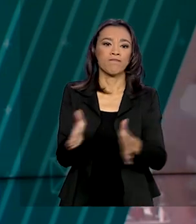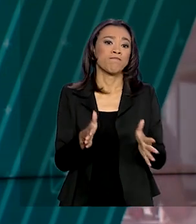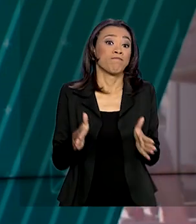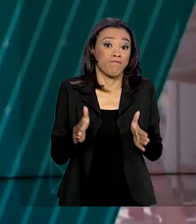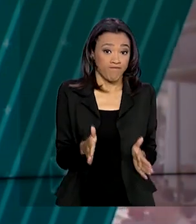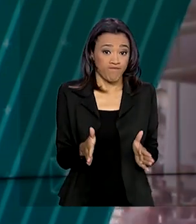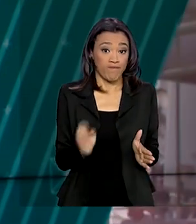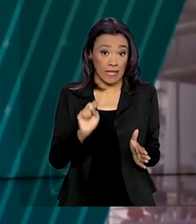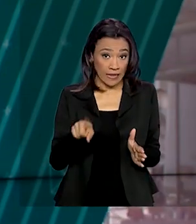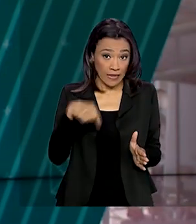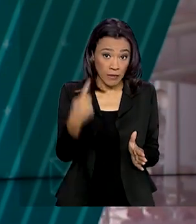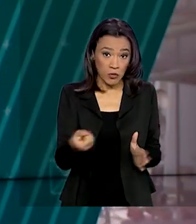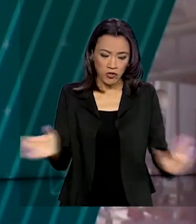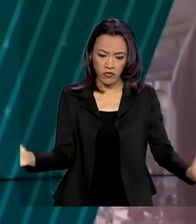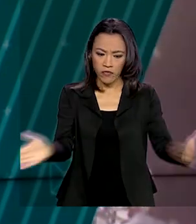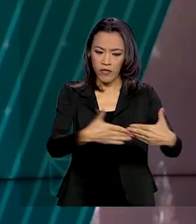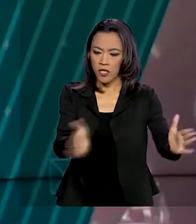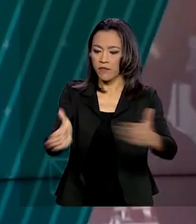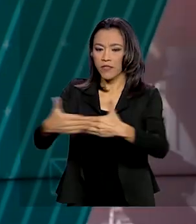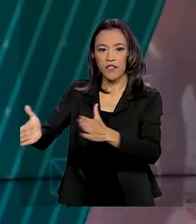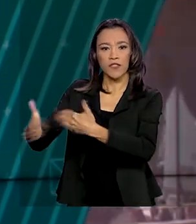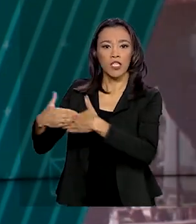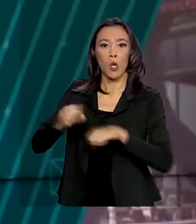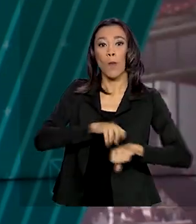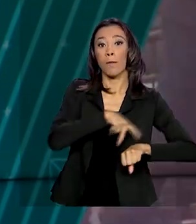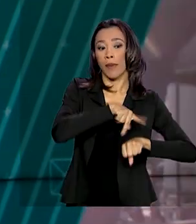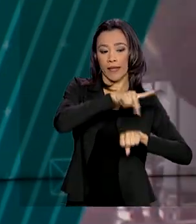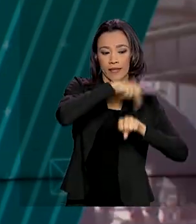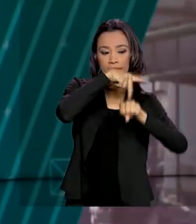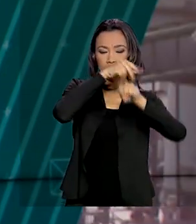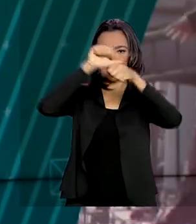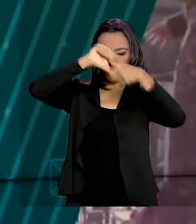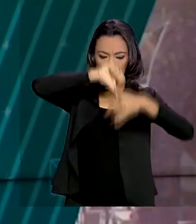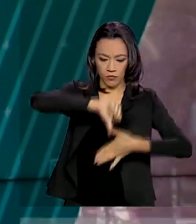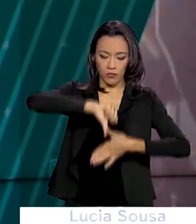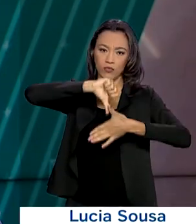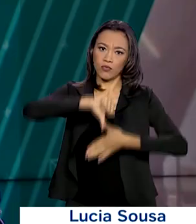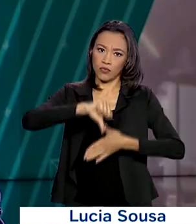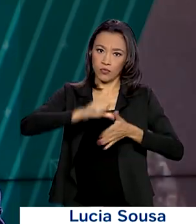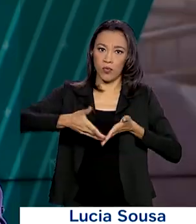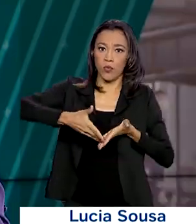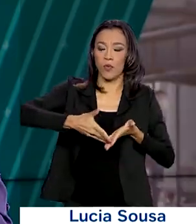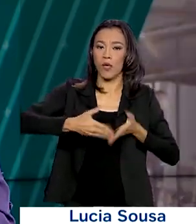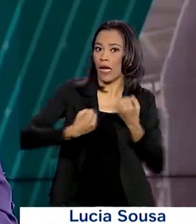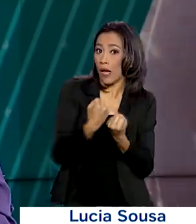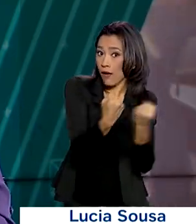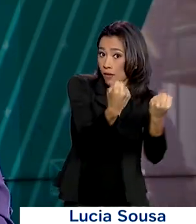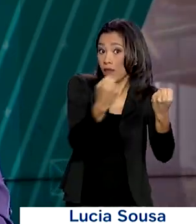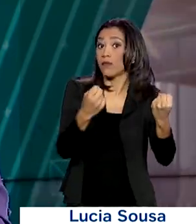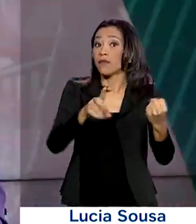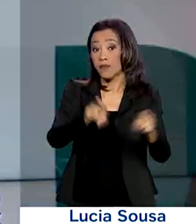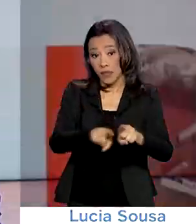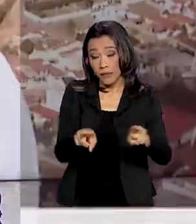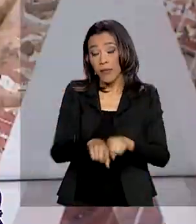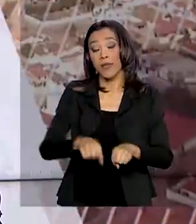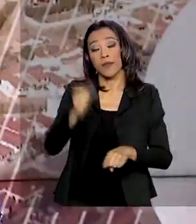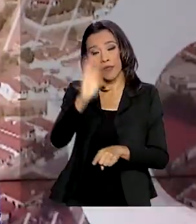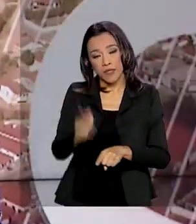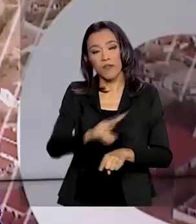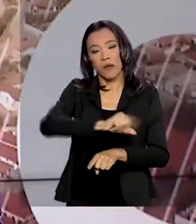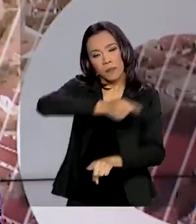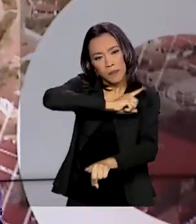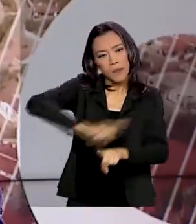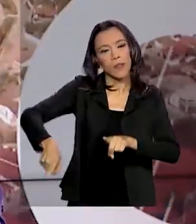Depois de fechar a fronteira com países da América do Sul por via terrestre, o Brasil também vai restringir a entrada de